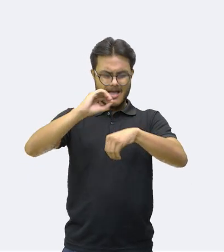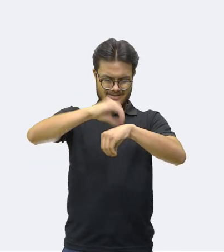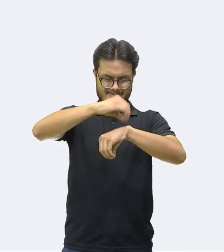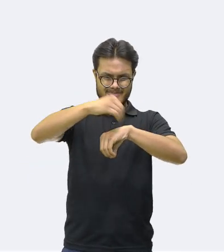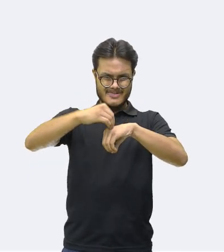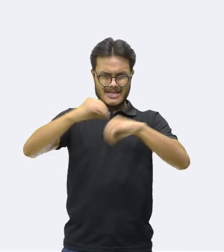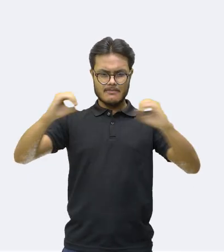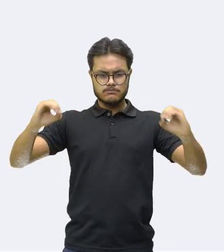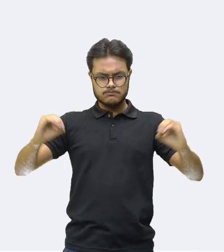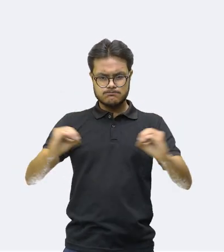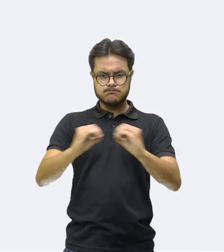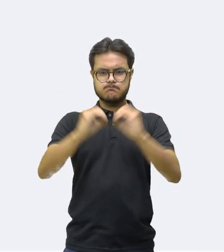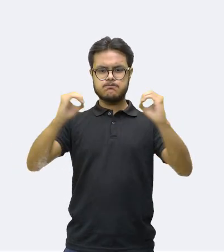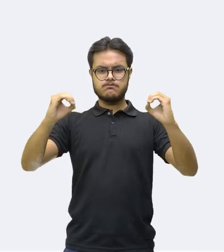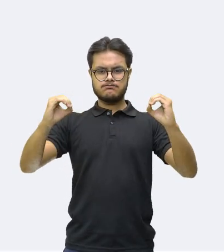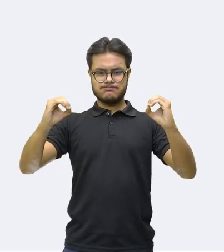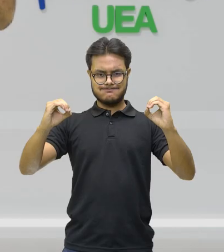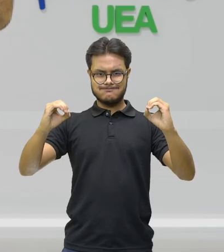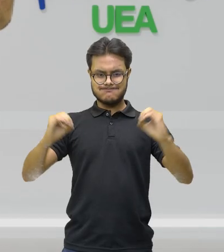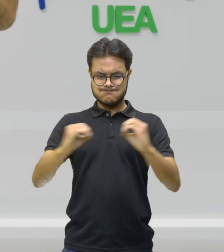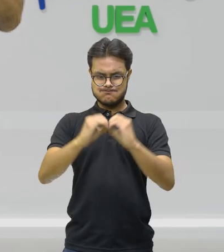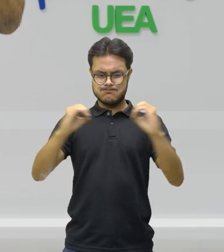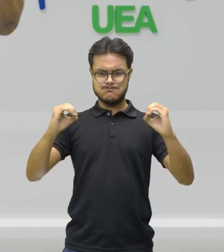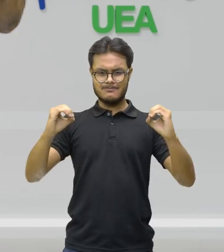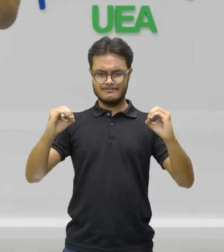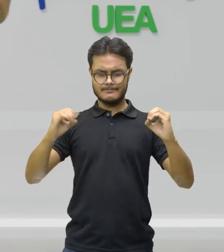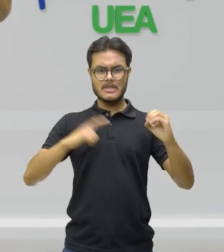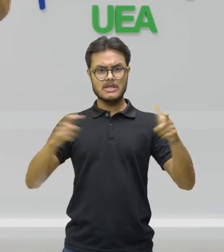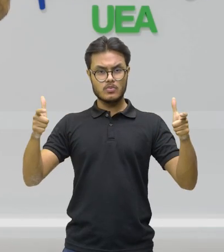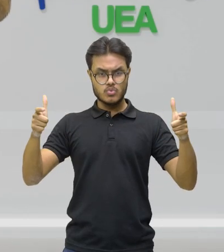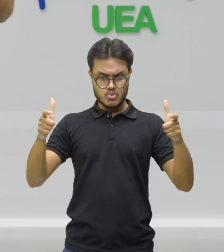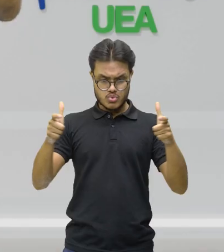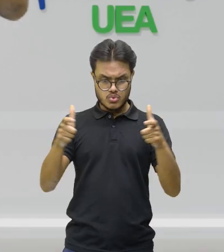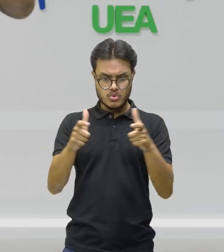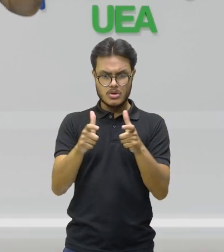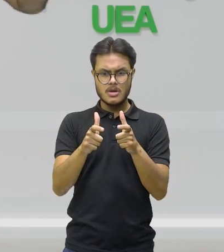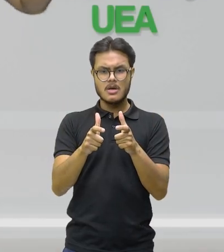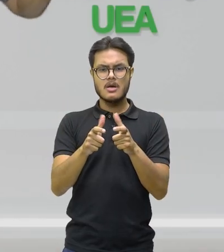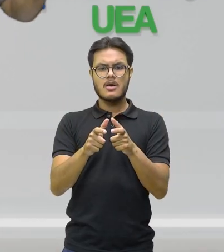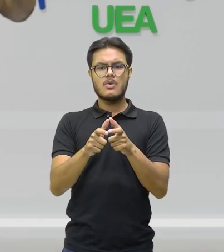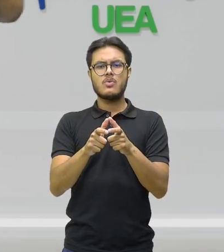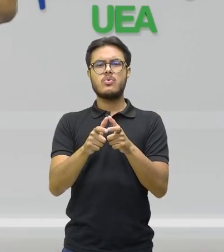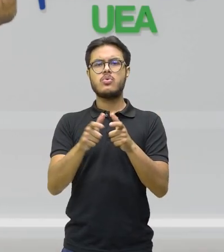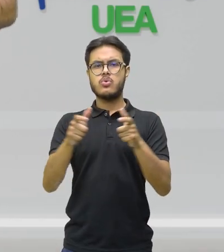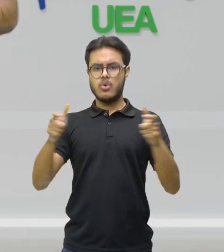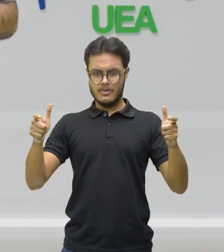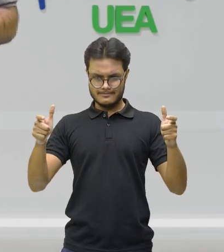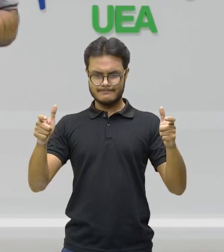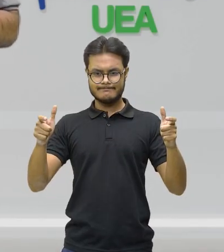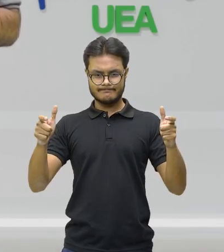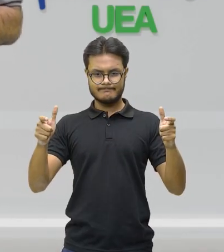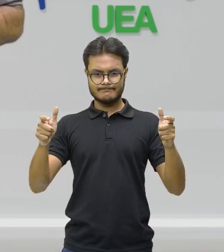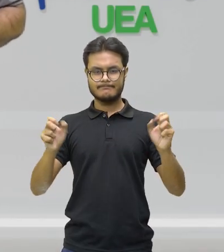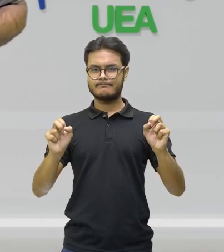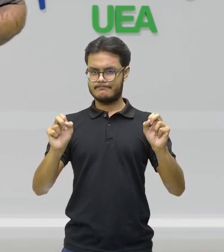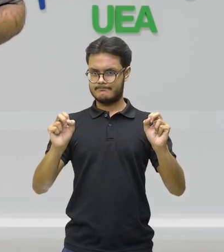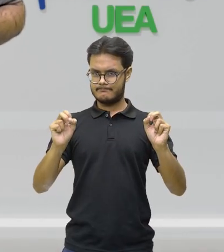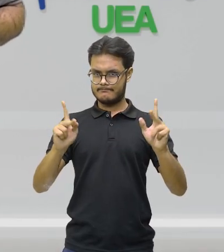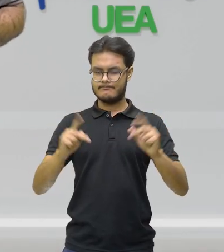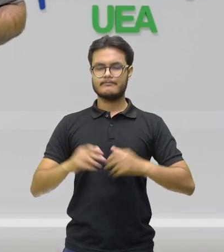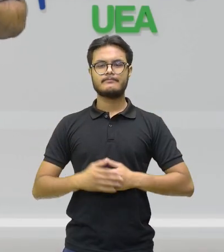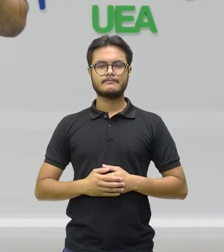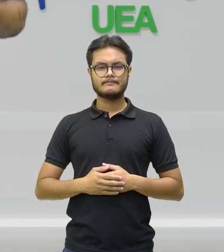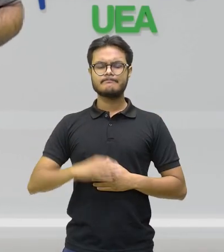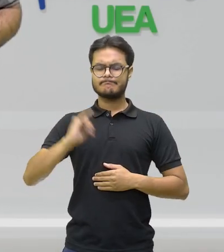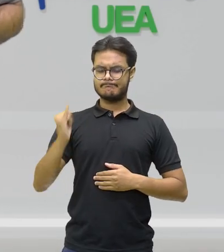se afastam. Na colisão tem a compressão, no afastamento tem a rarefação, como nós estamos colocando para vocês, tá bom?